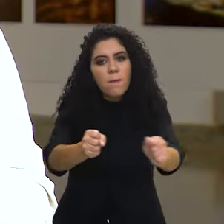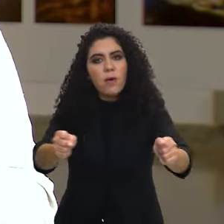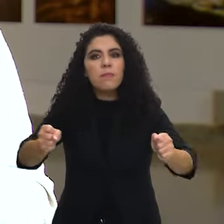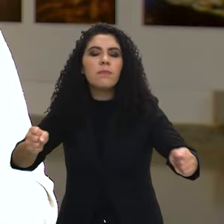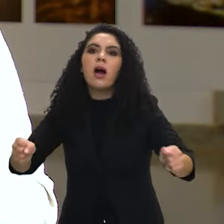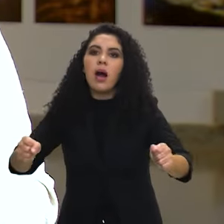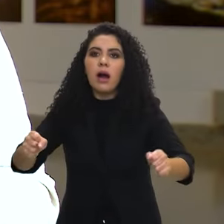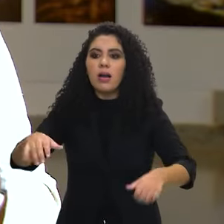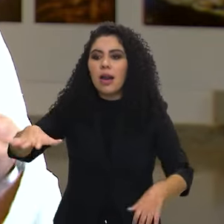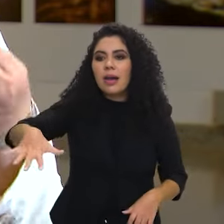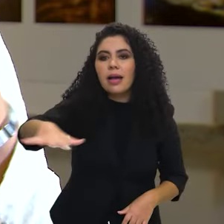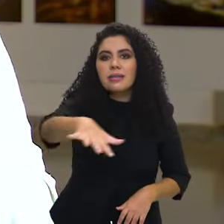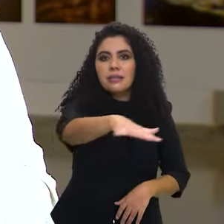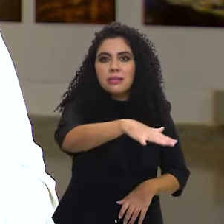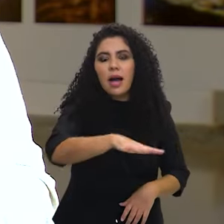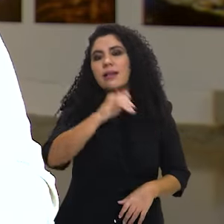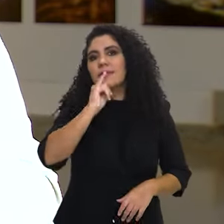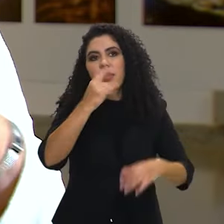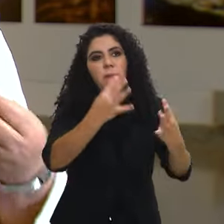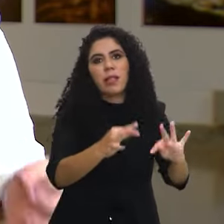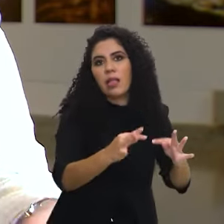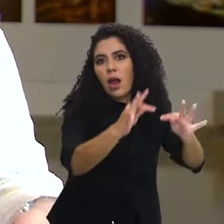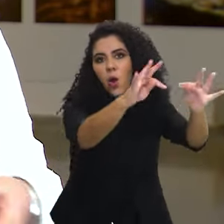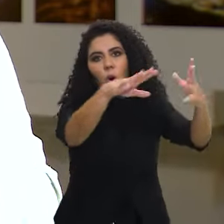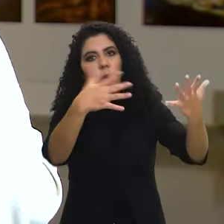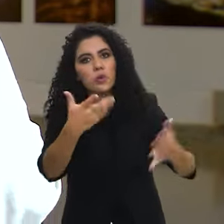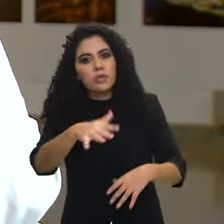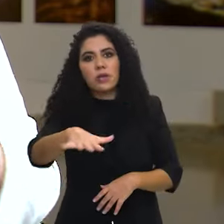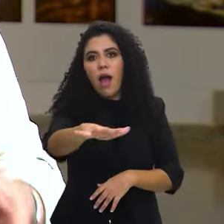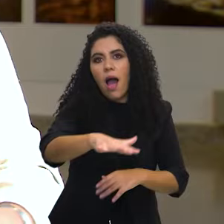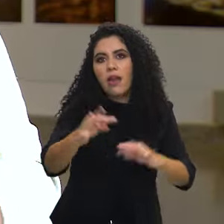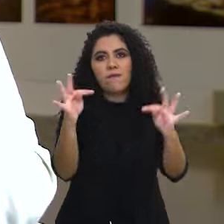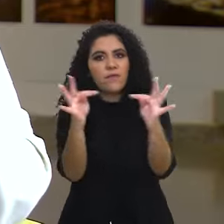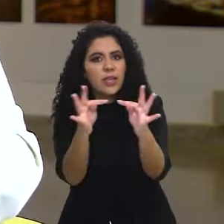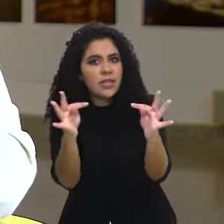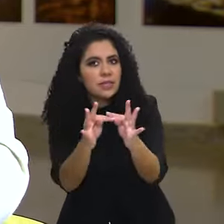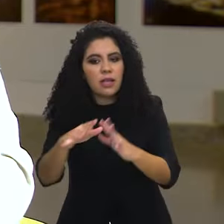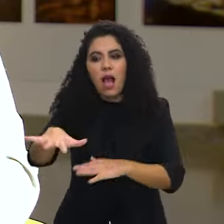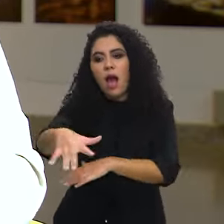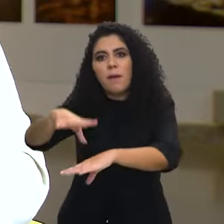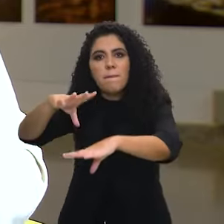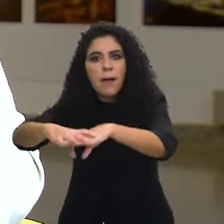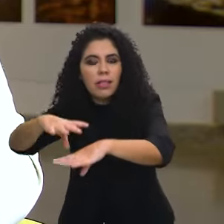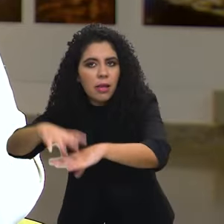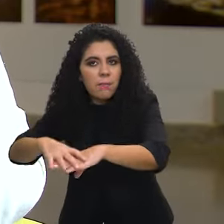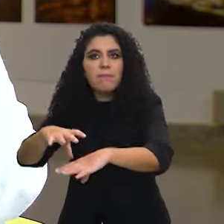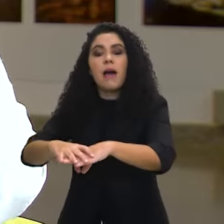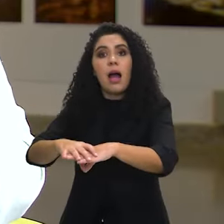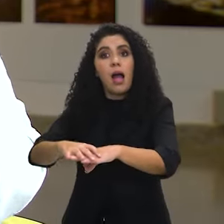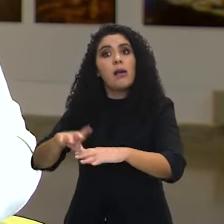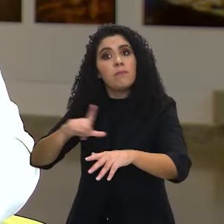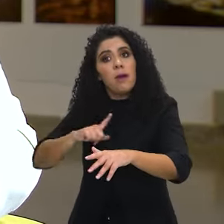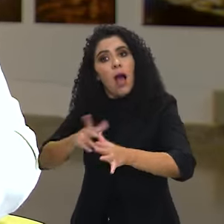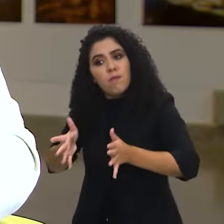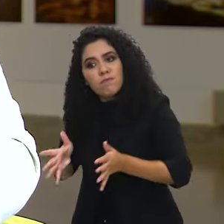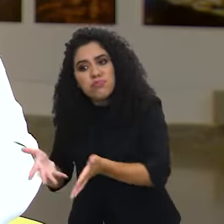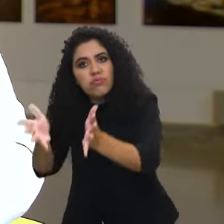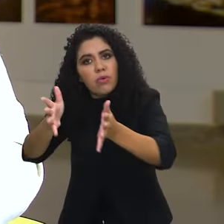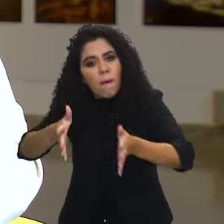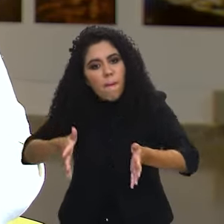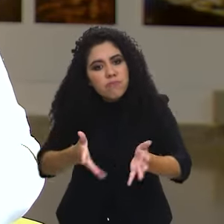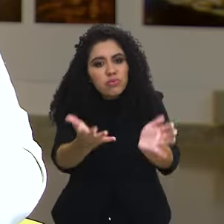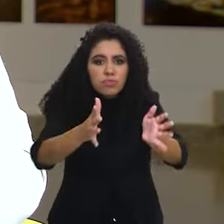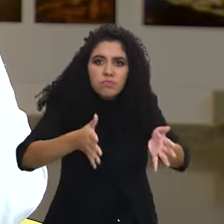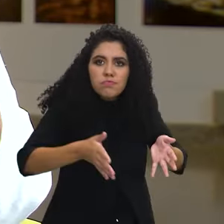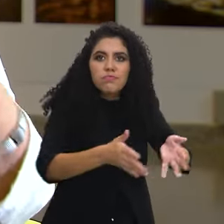que exatamente aqueles que elas não querem da tecnologia da física da matemática para incentivar